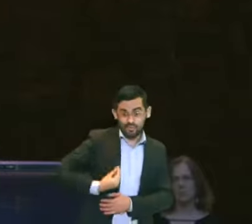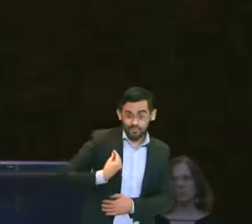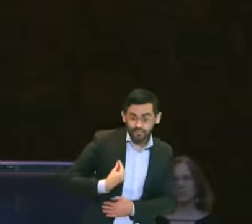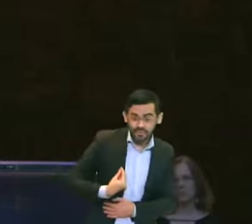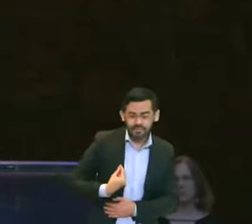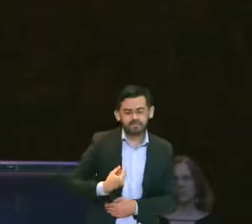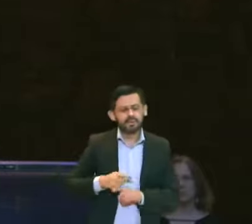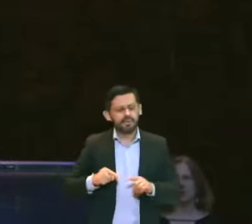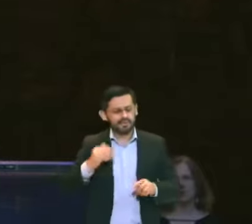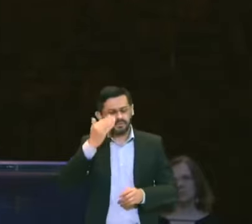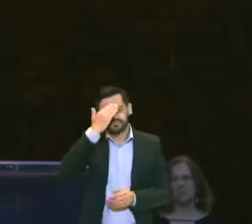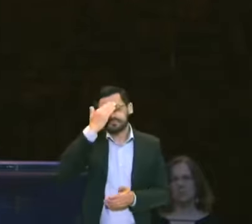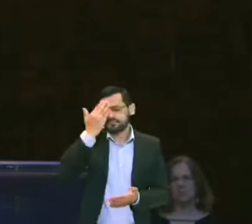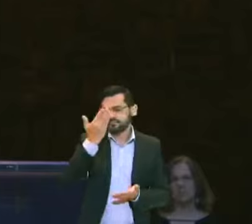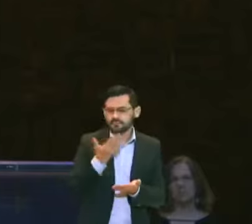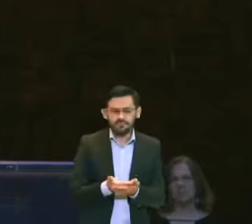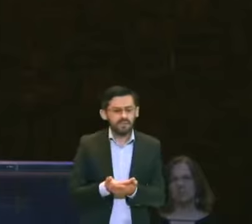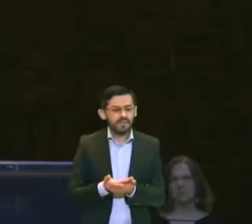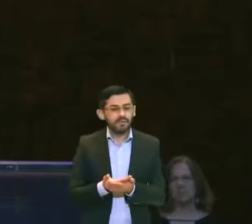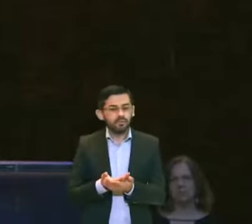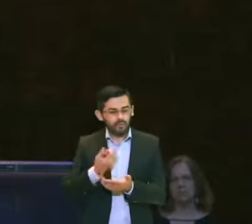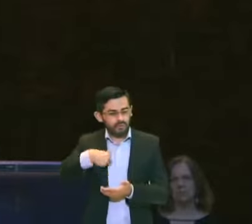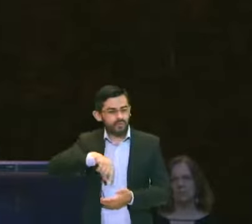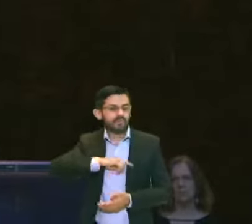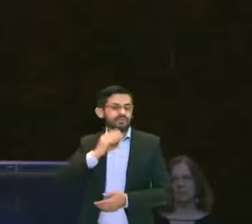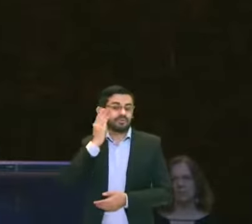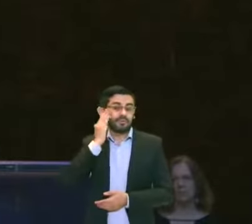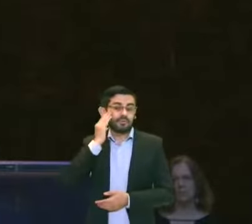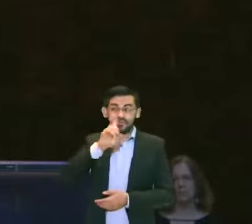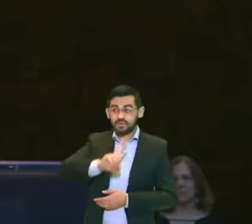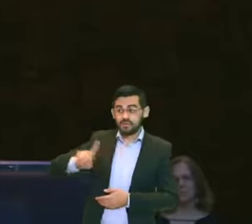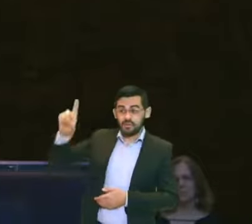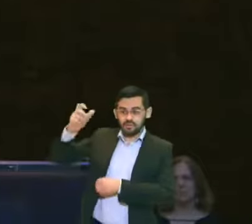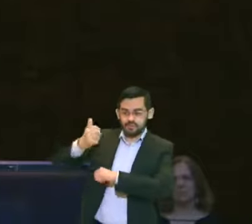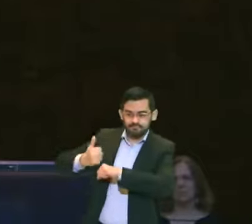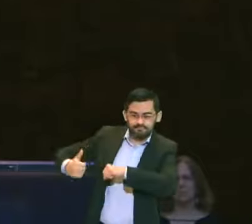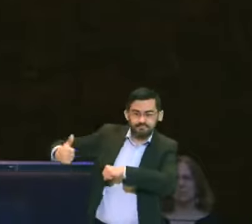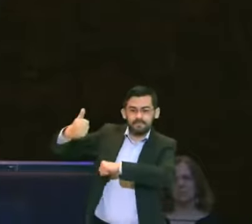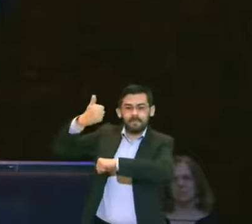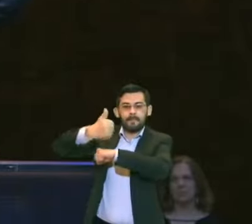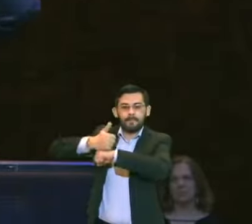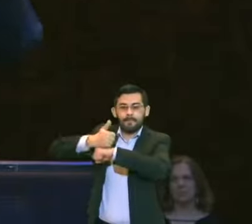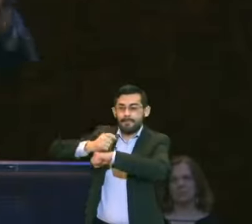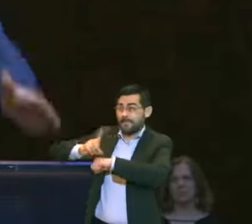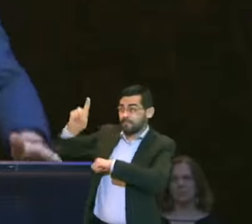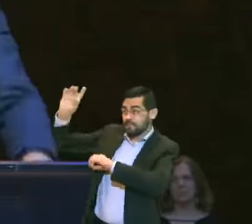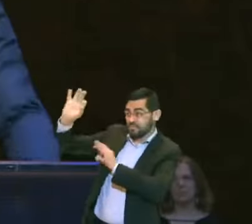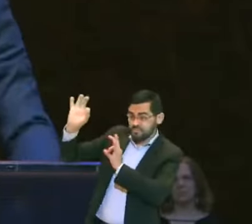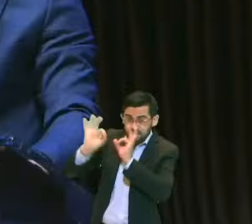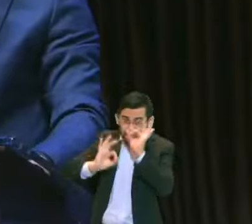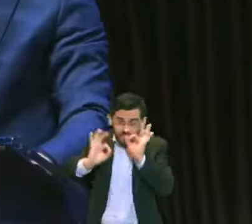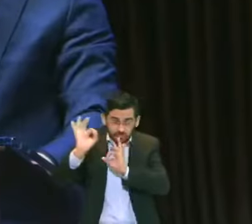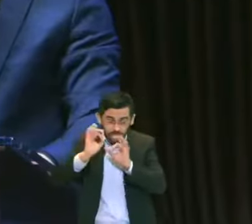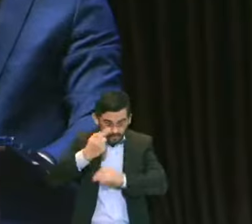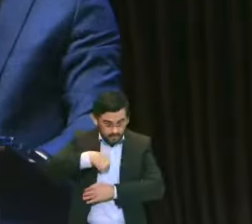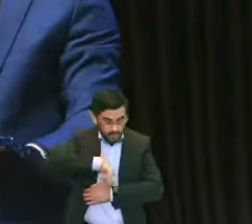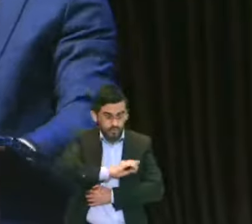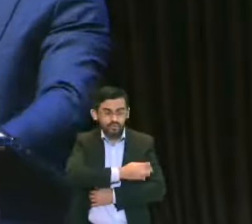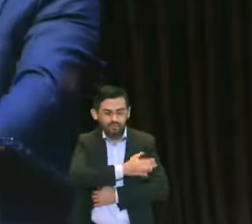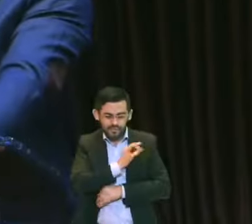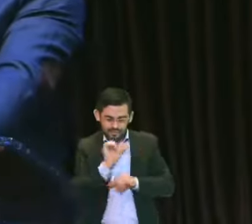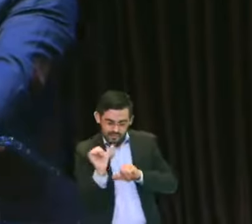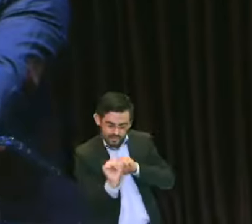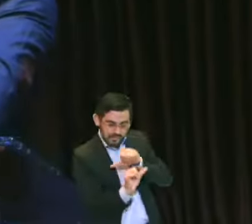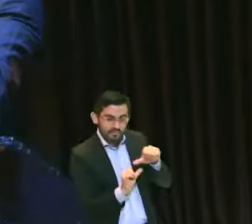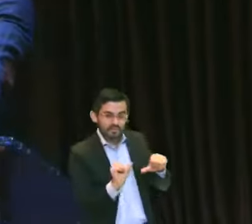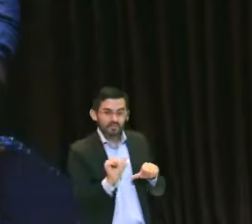quando reconhecemos a soberania de Deus, Ele trata os nossos corações. Davi não